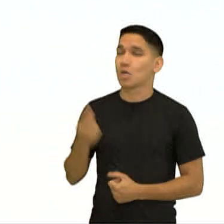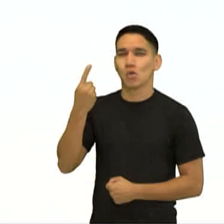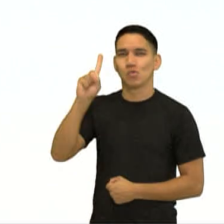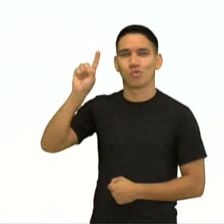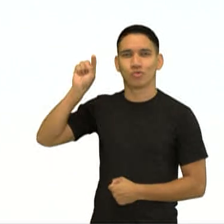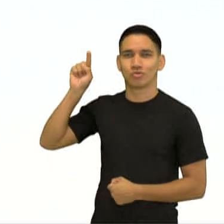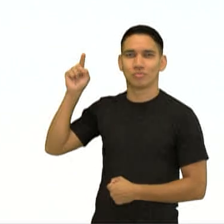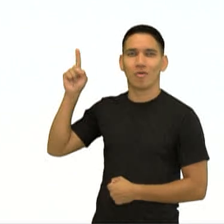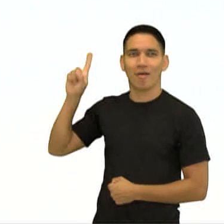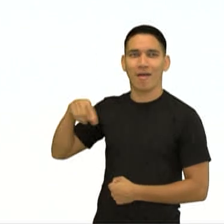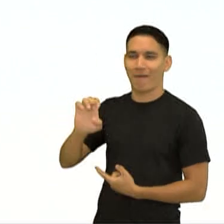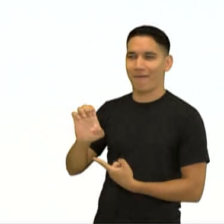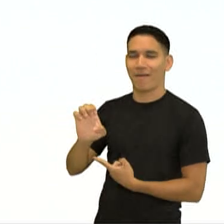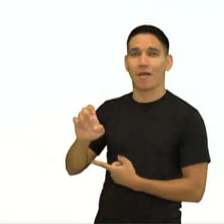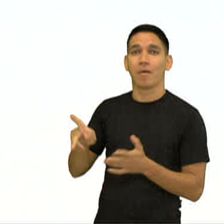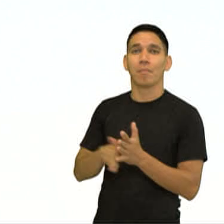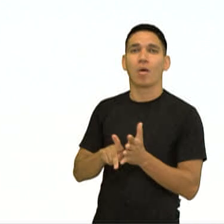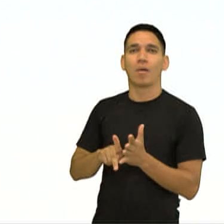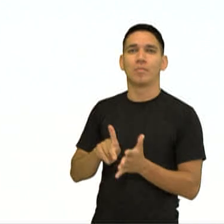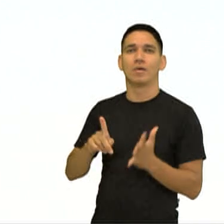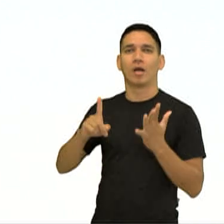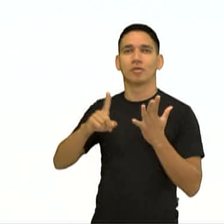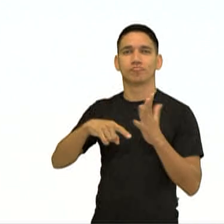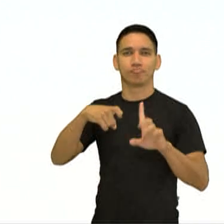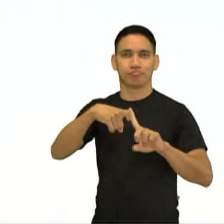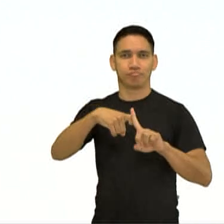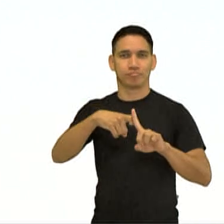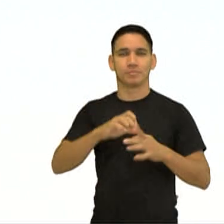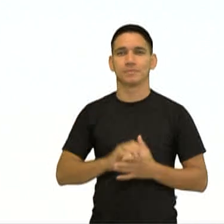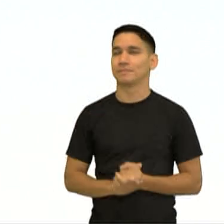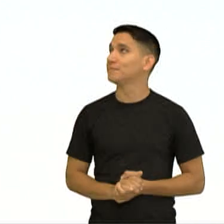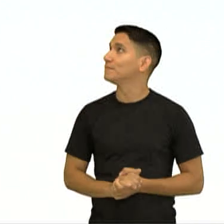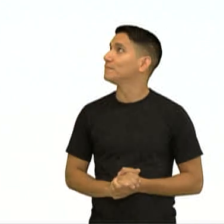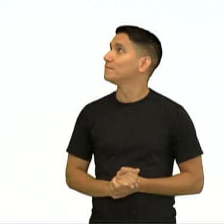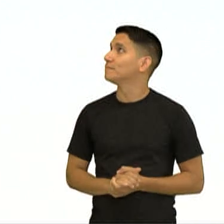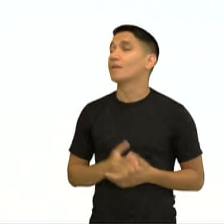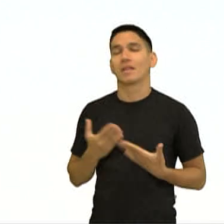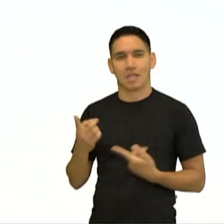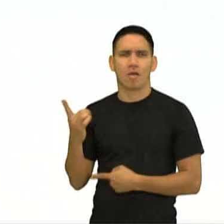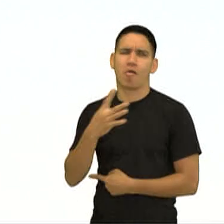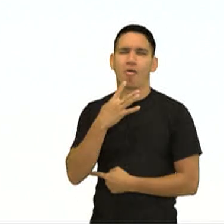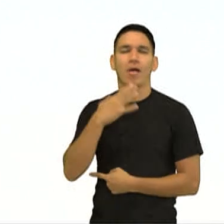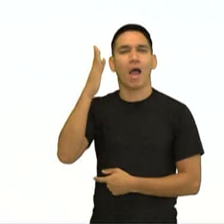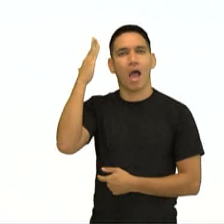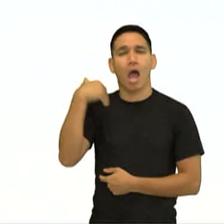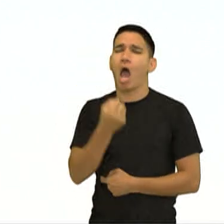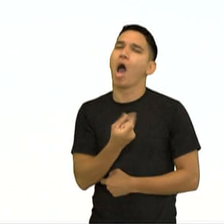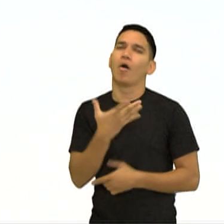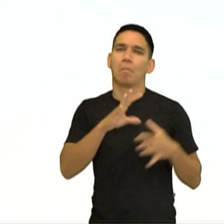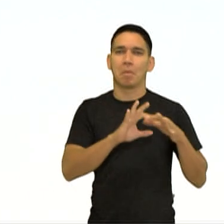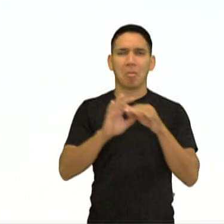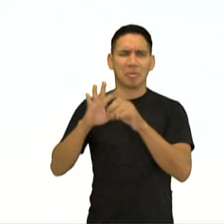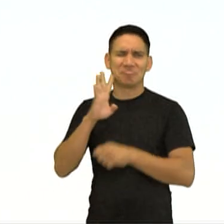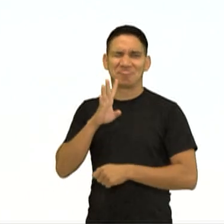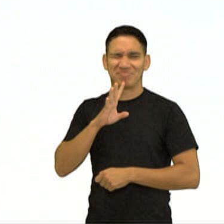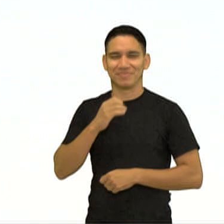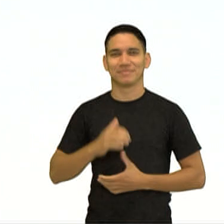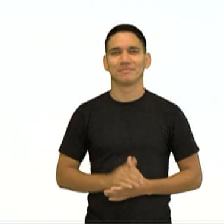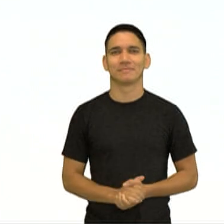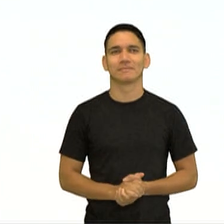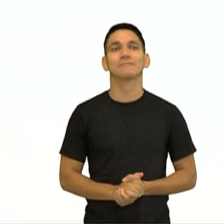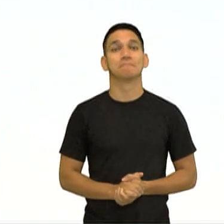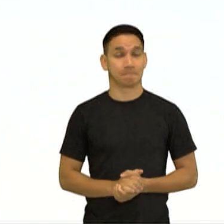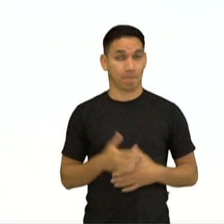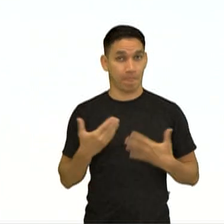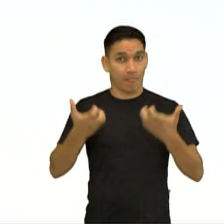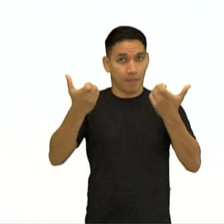canto, a letra E, que foi dos Jogos de Londres. Tá bom? Então, conhecemos alguns, são bem bacaninhas eles, né? Bora